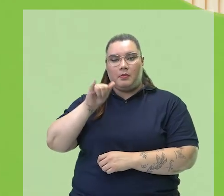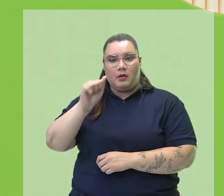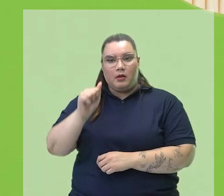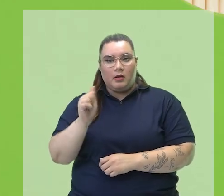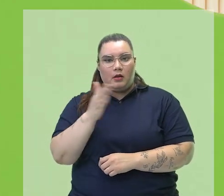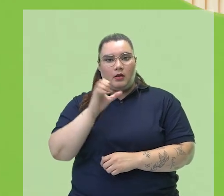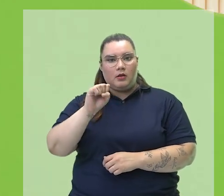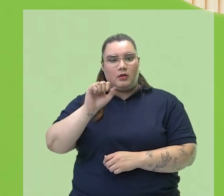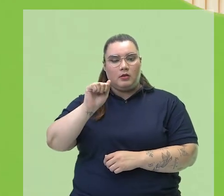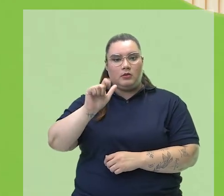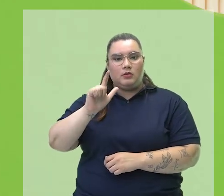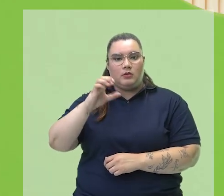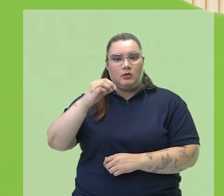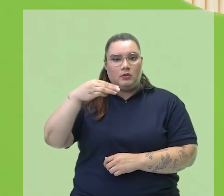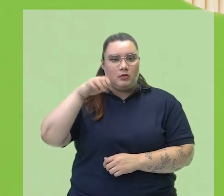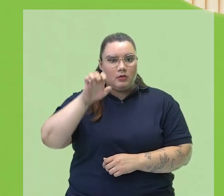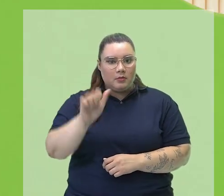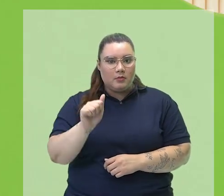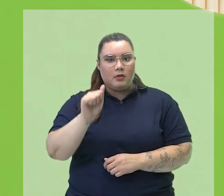Salomeia